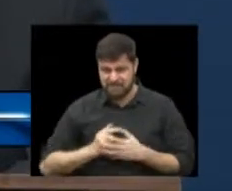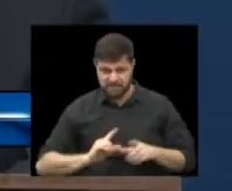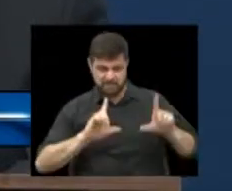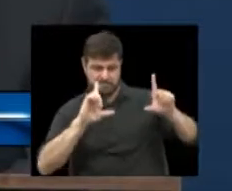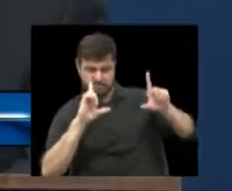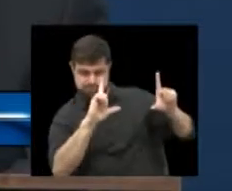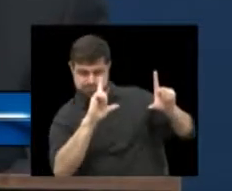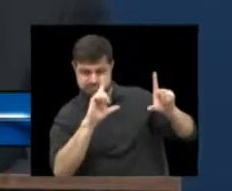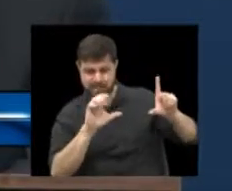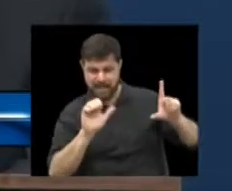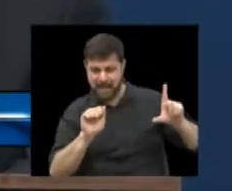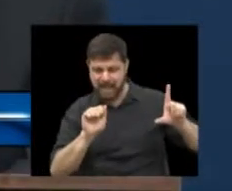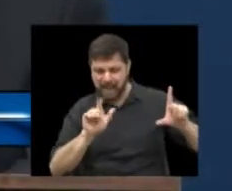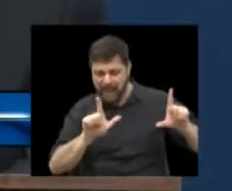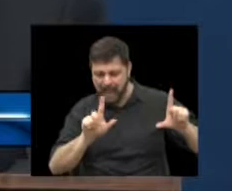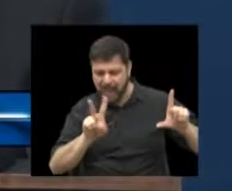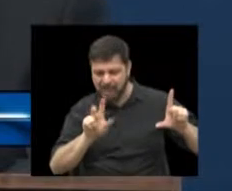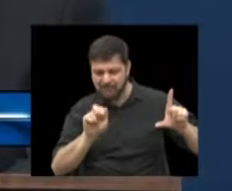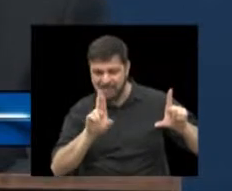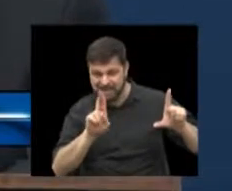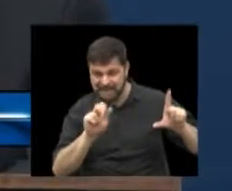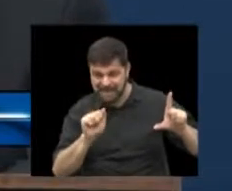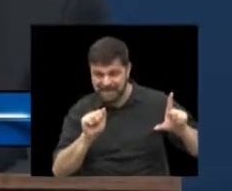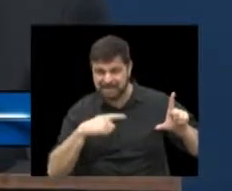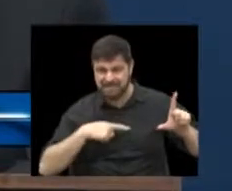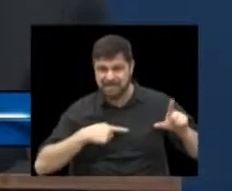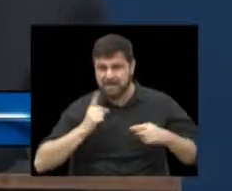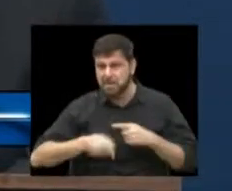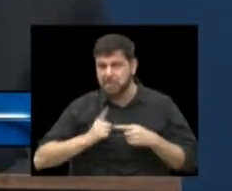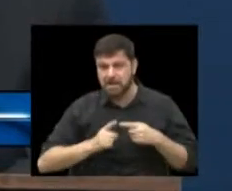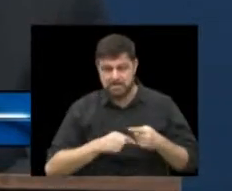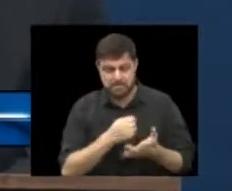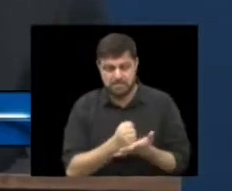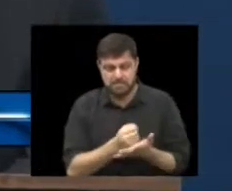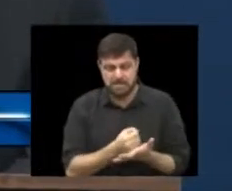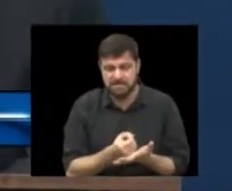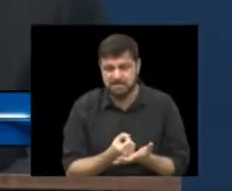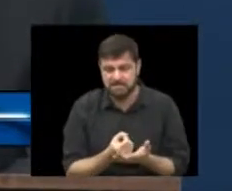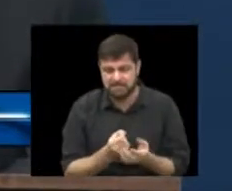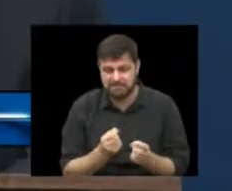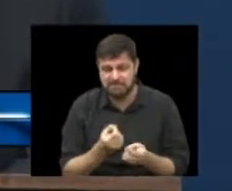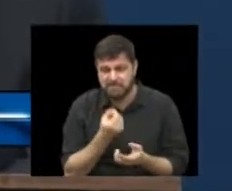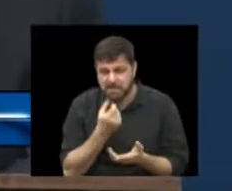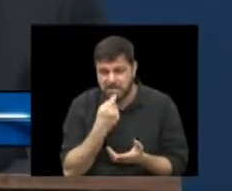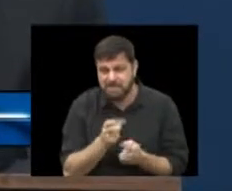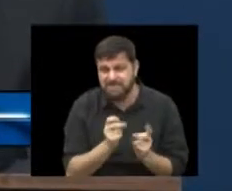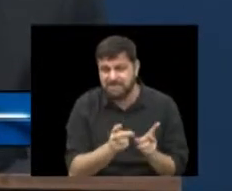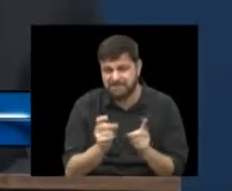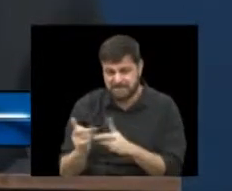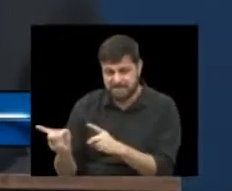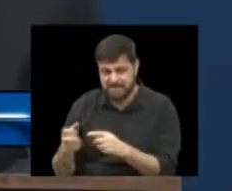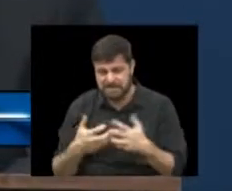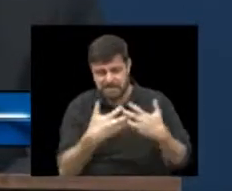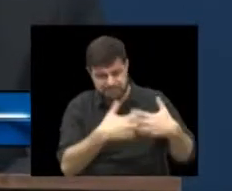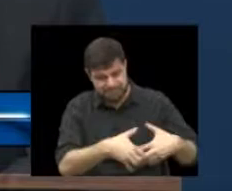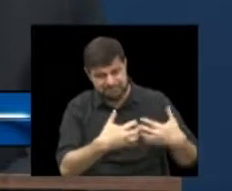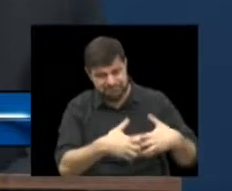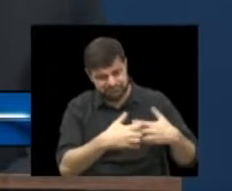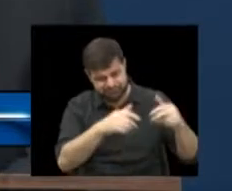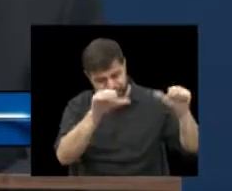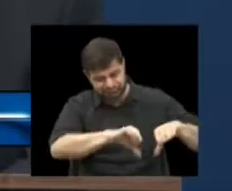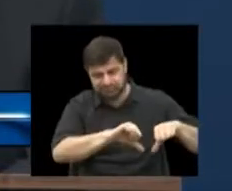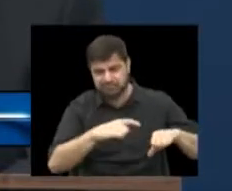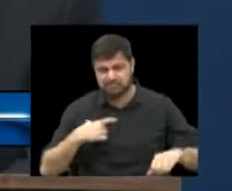provisório, fica proibida alguns medicamentos de vender. Prejudica o estabelecimento. Pois bem, em resposta